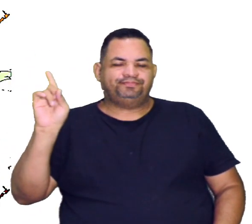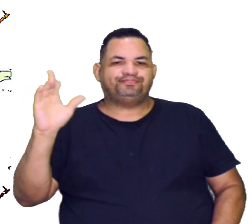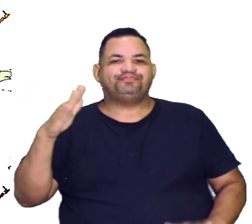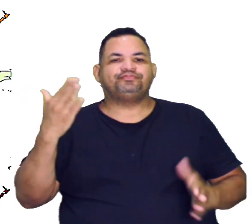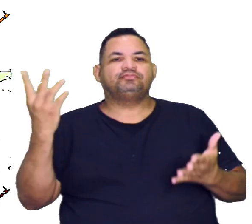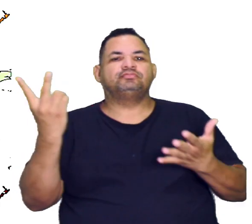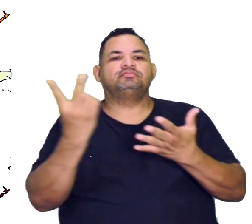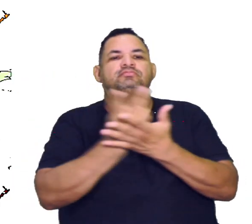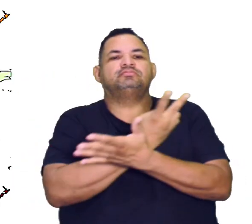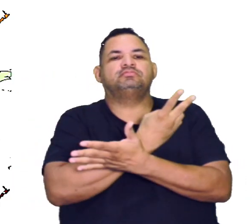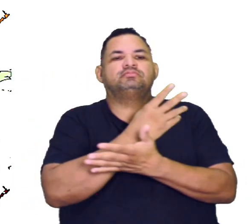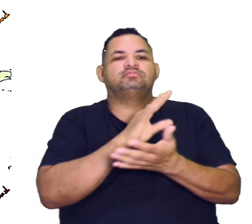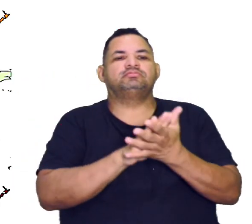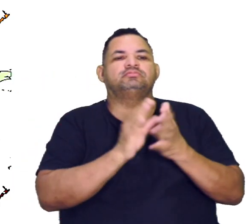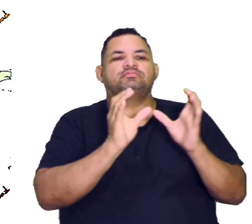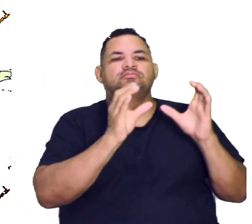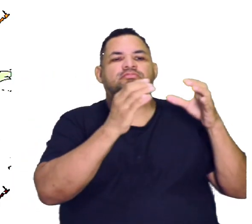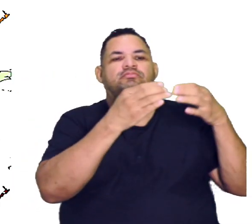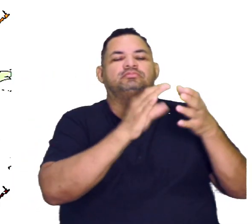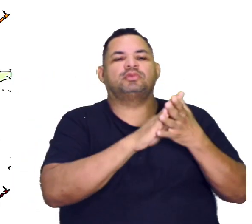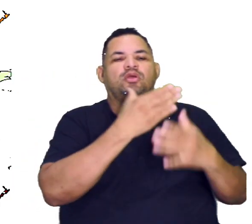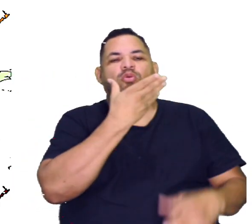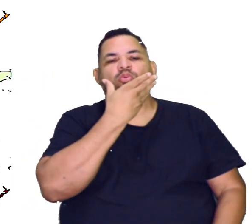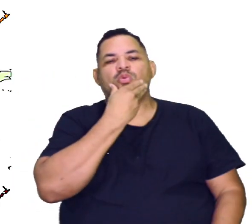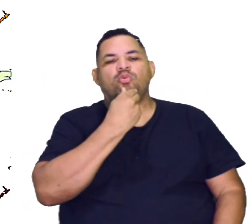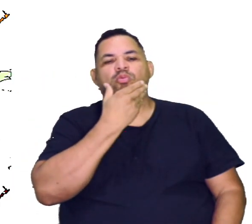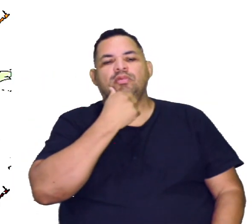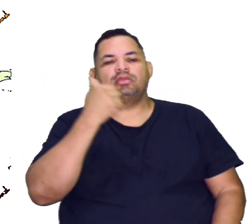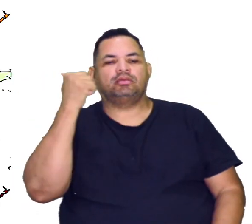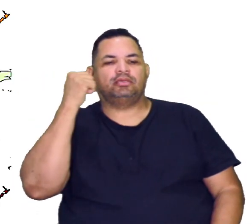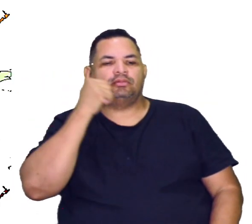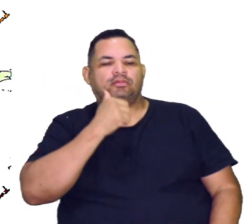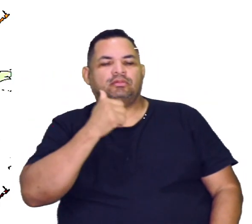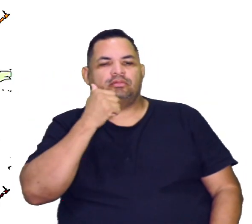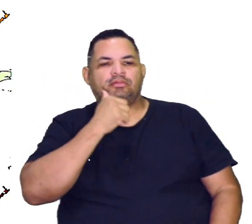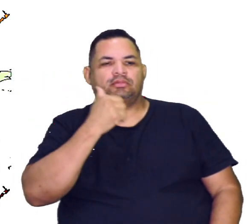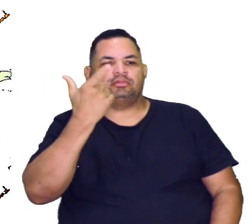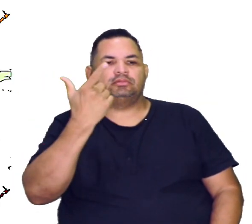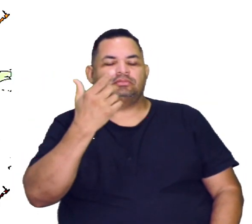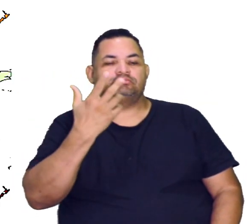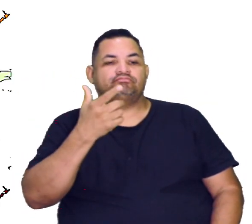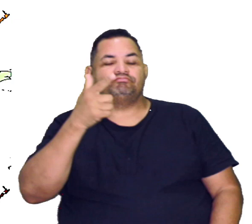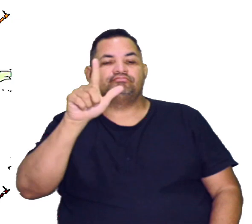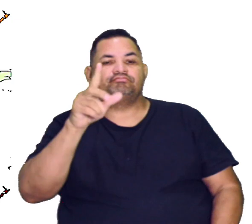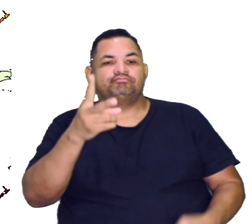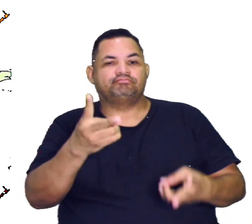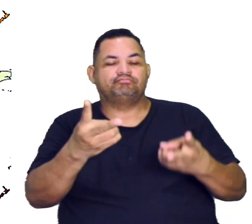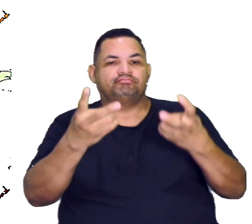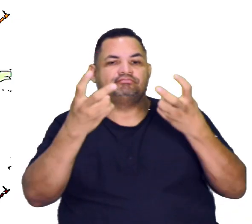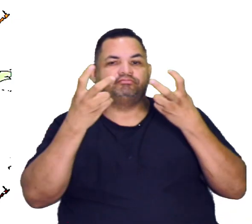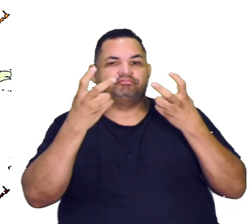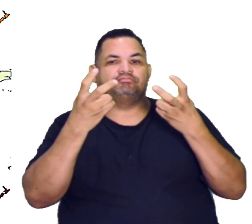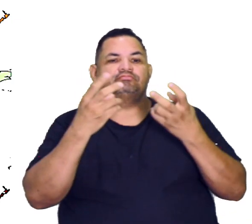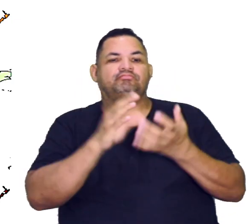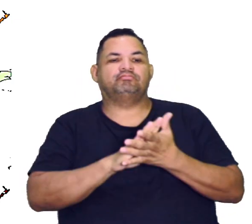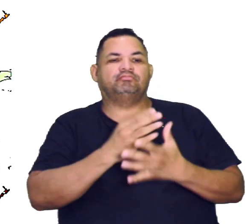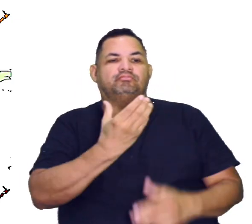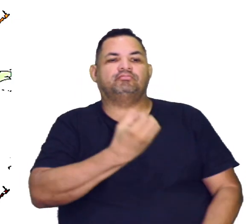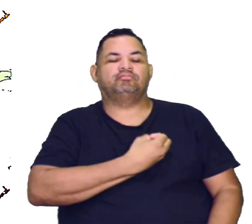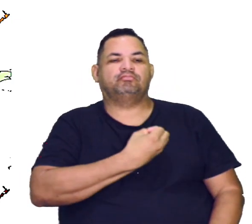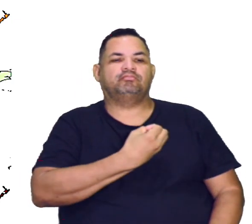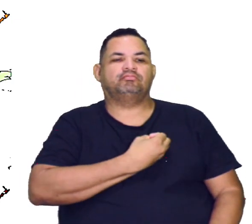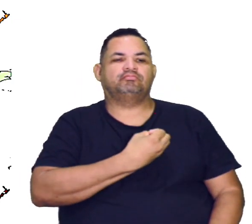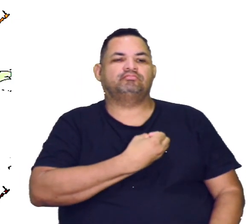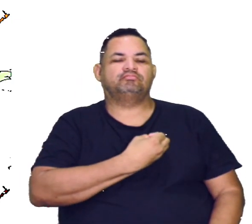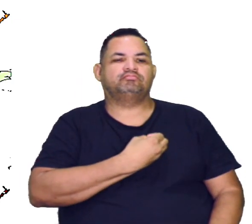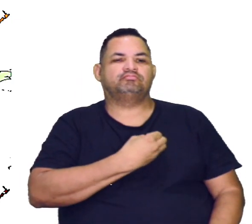sedentarismo entre os dois grupos, masculino e feminino. Então, a gente consegue perceber um número